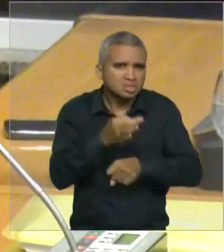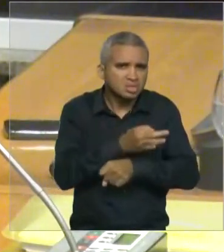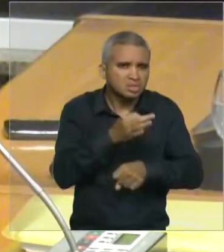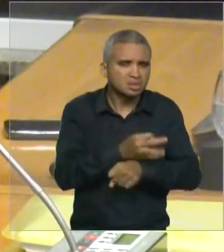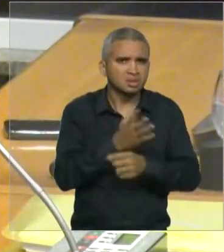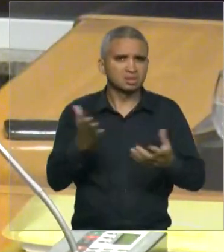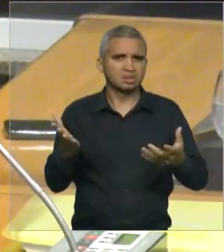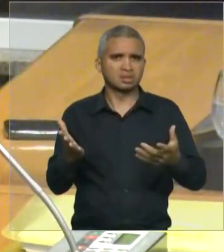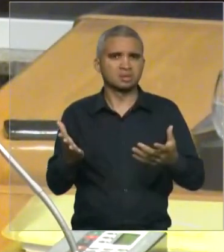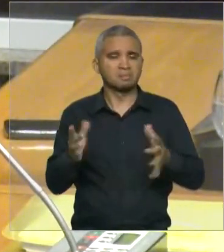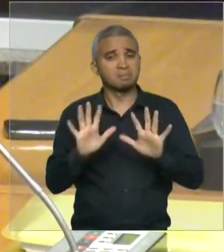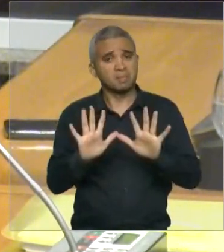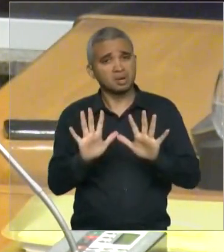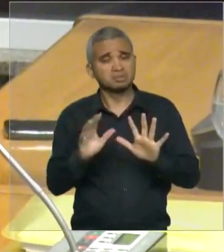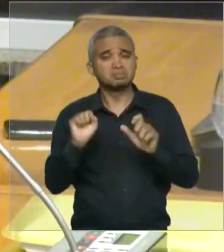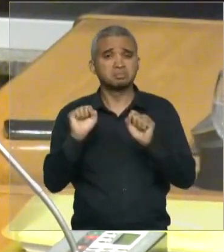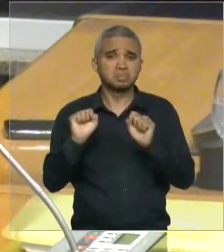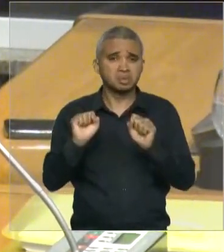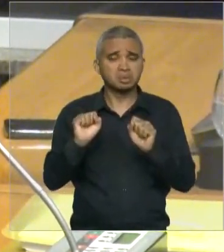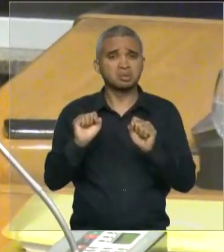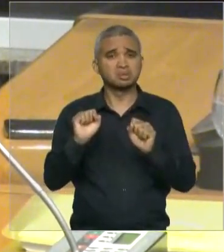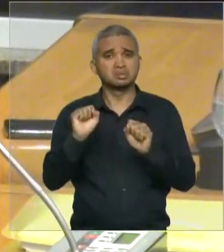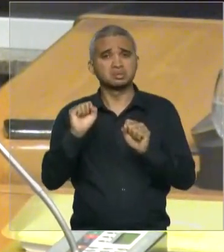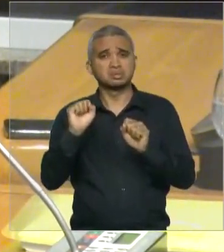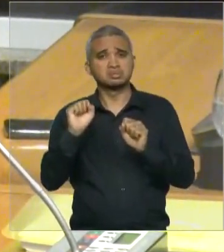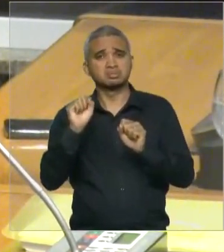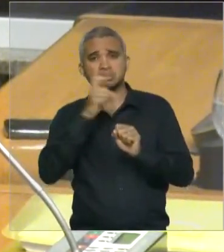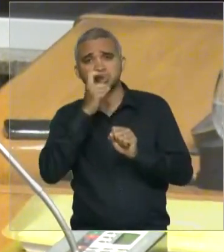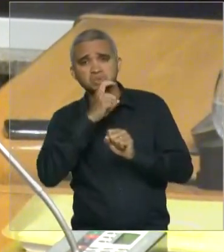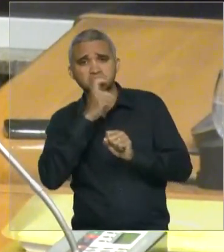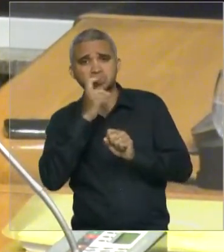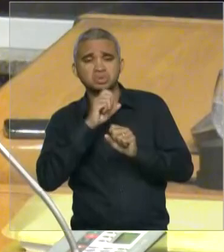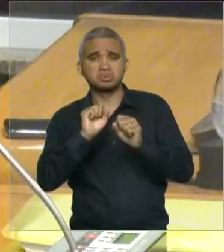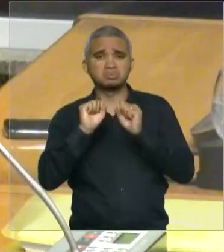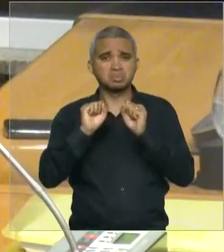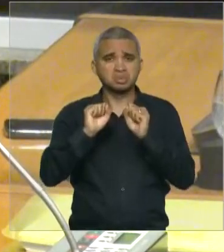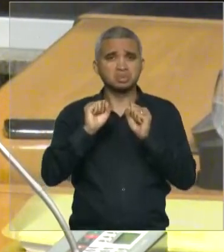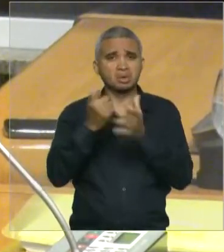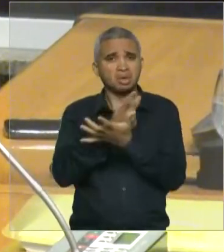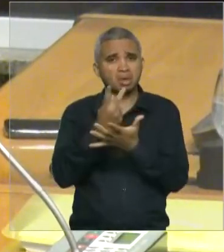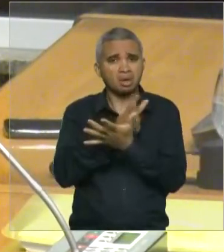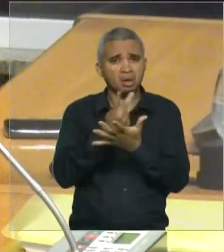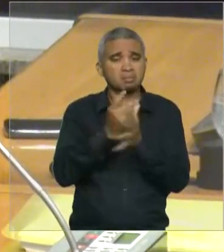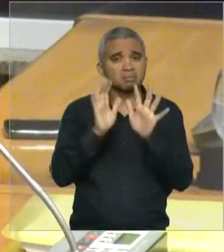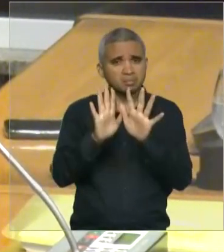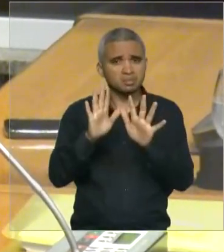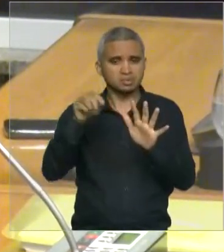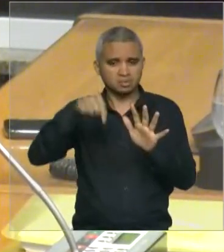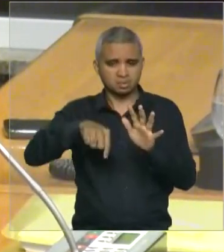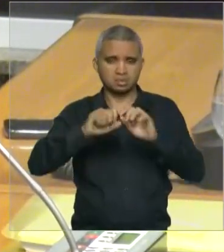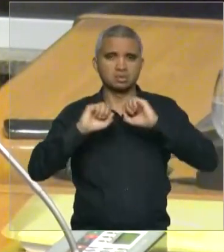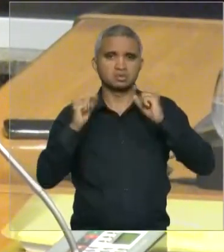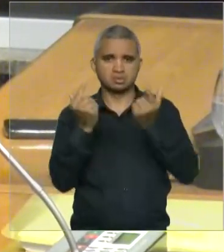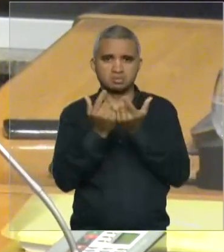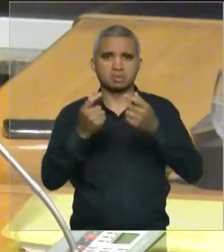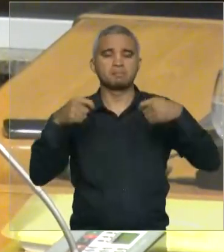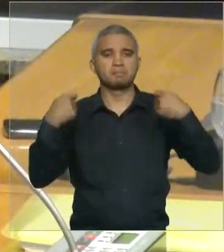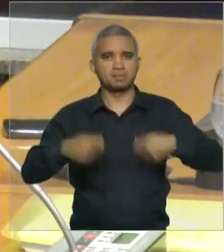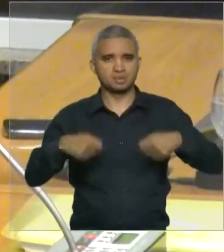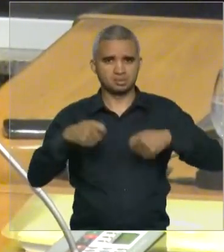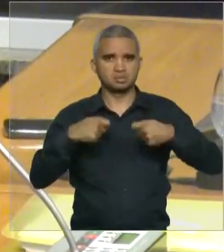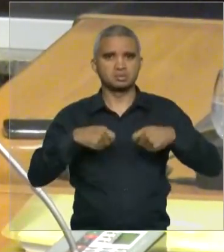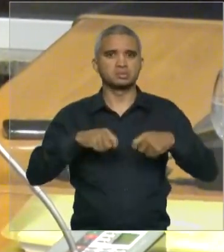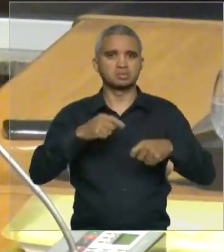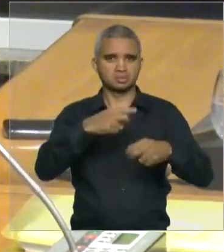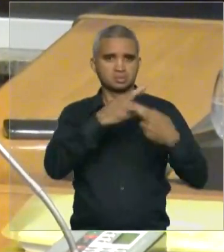tudo pode ser ilação ou não, mas o que resta é essa casa tem a obrigação de poder disseminar a angústia e a